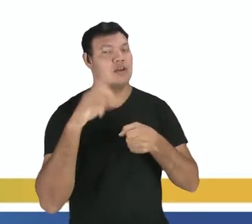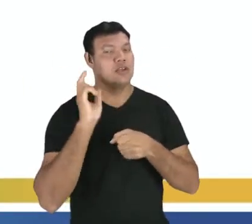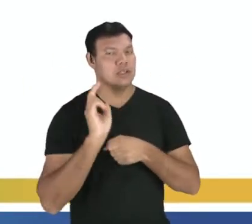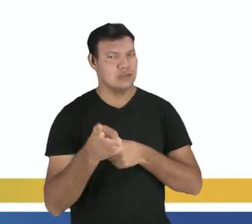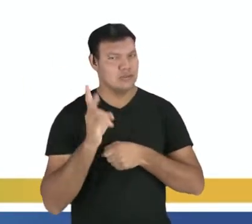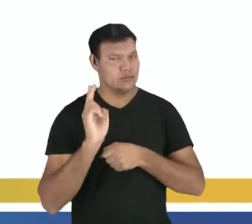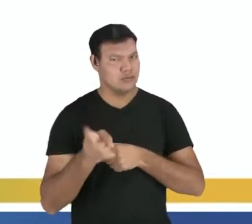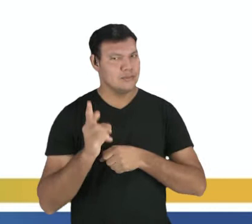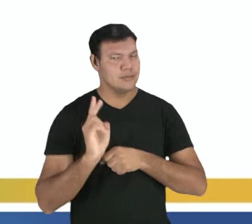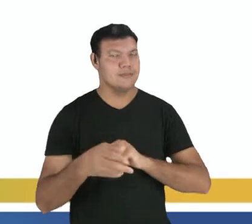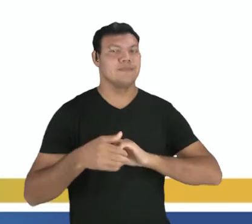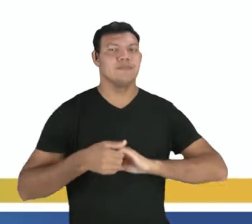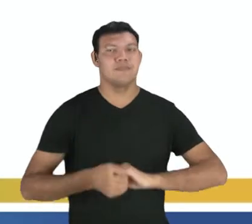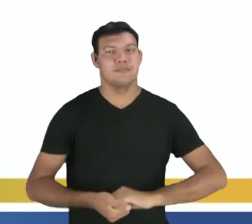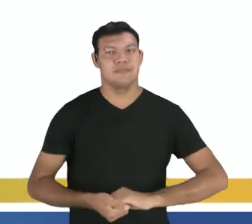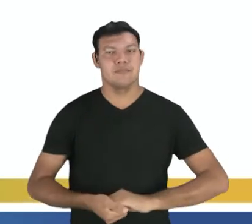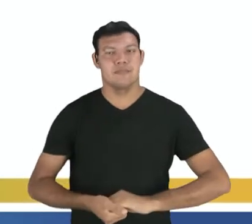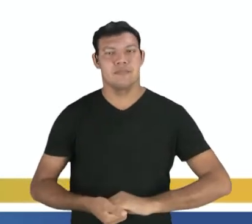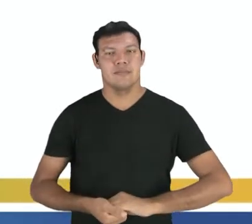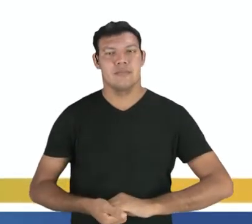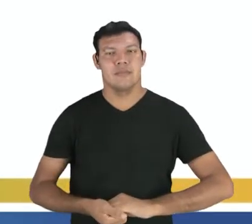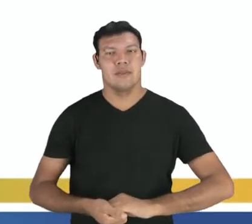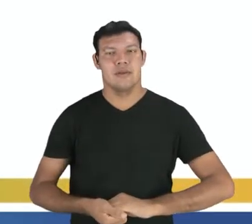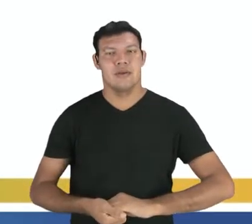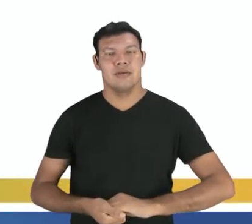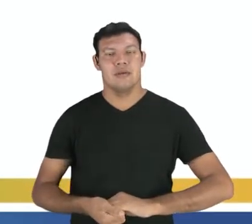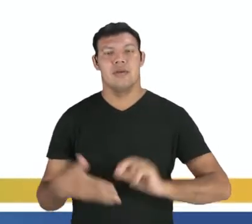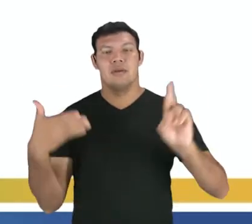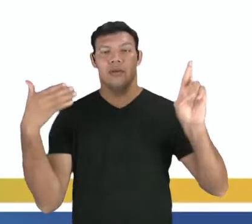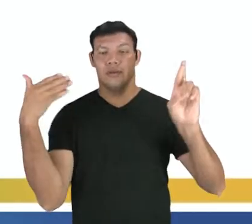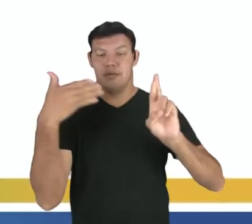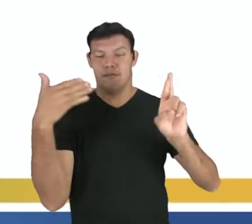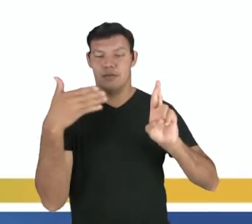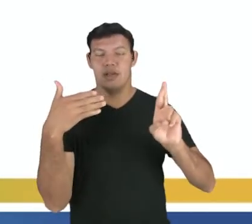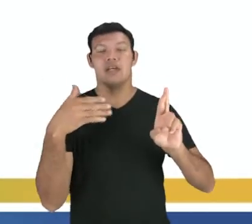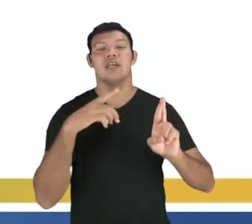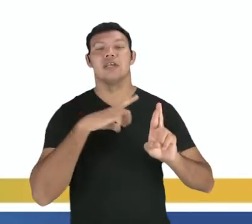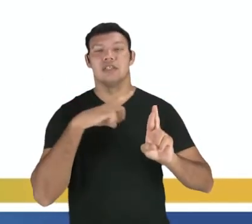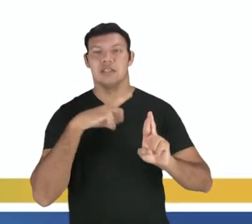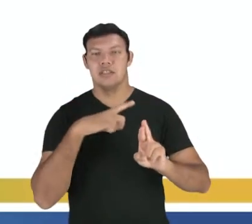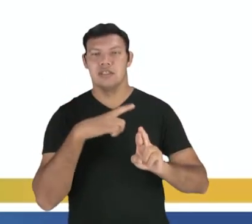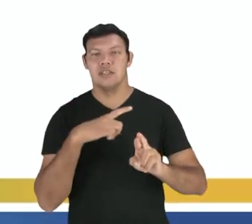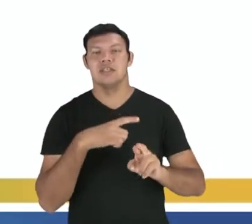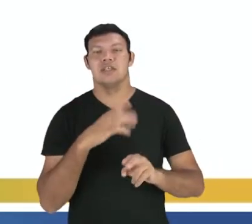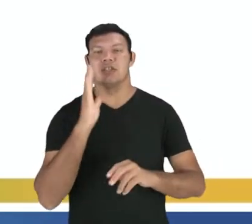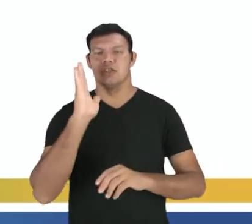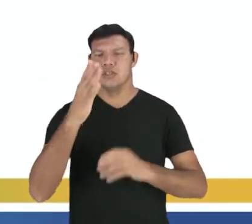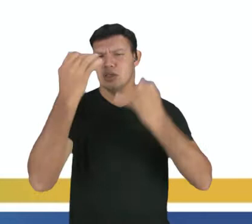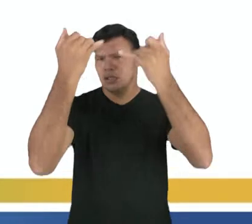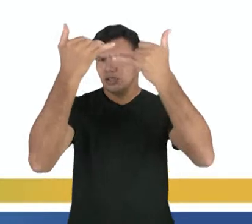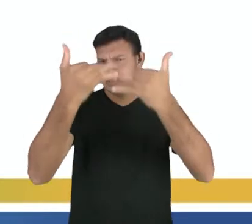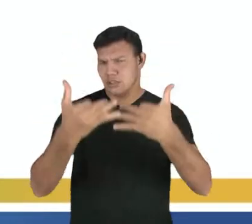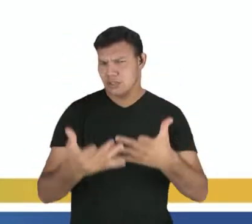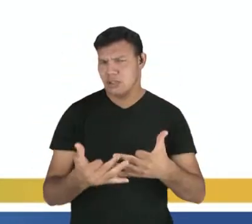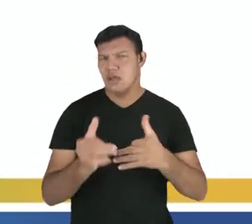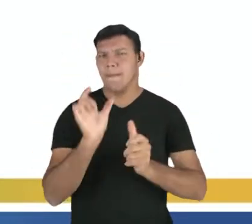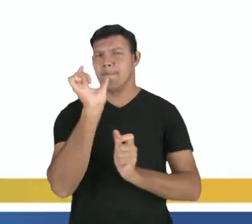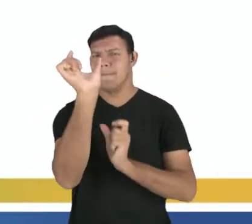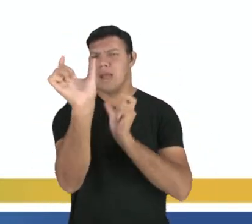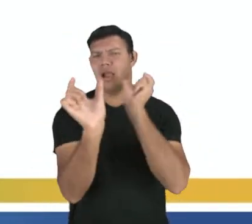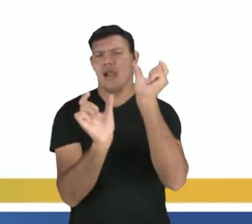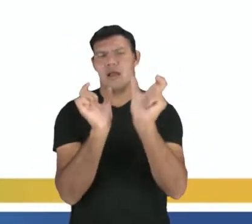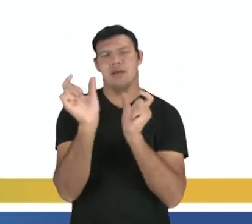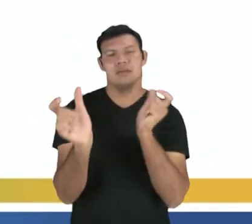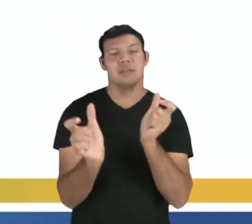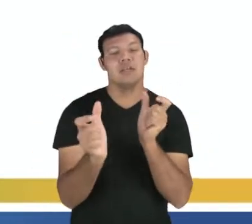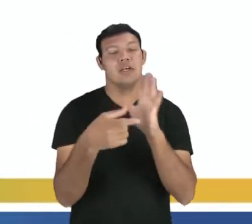sempre vão retomar, eles sempre vão ter um referente, algo que já foi dito, né? Algo, uma palavra, uma